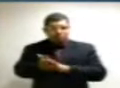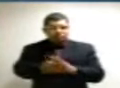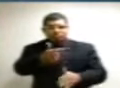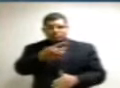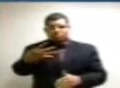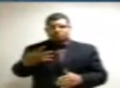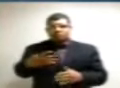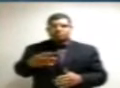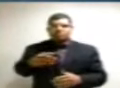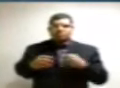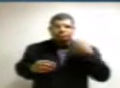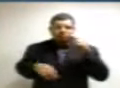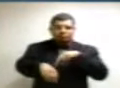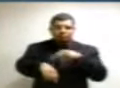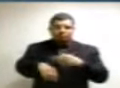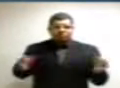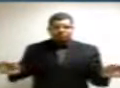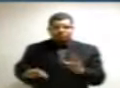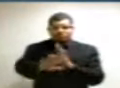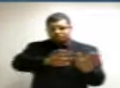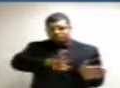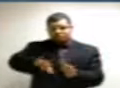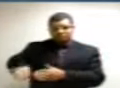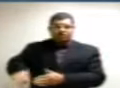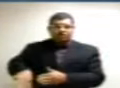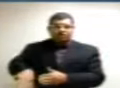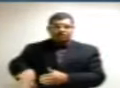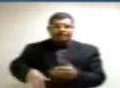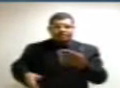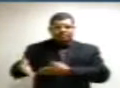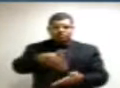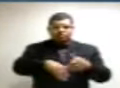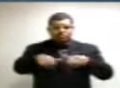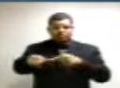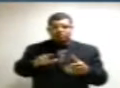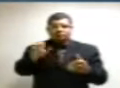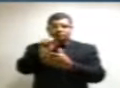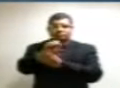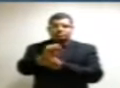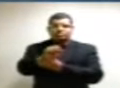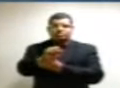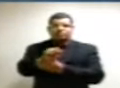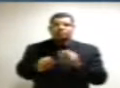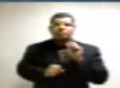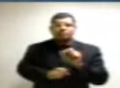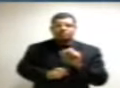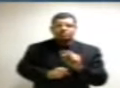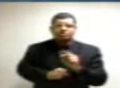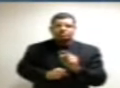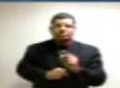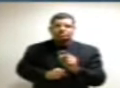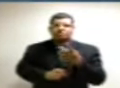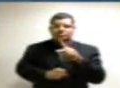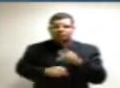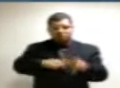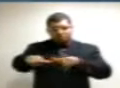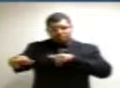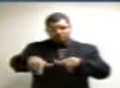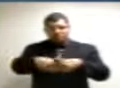por 24 horas, imediatamente revogada através de mandado de segurança impetrado por